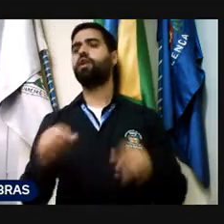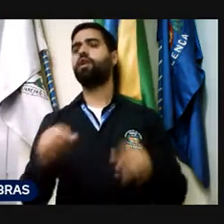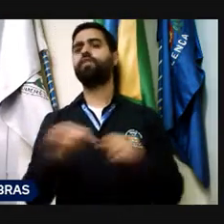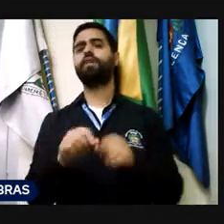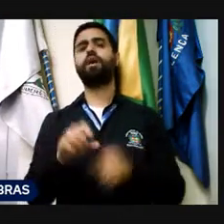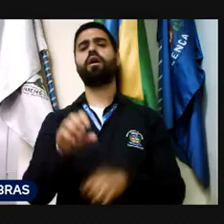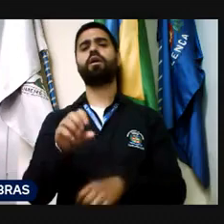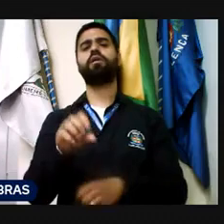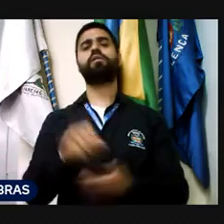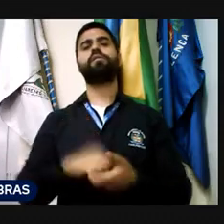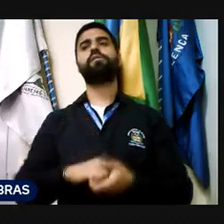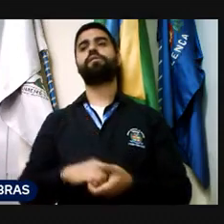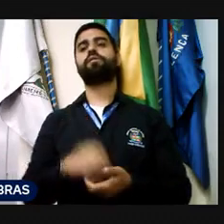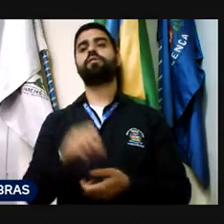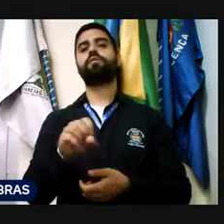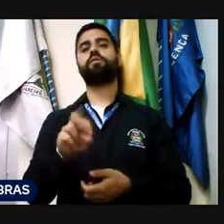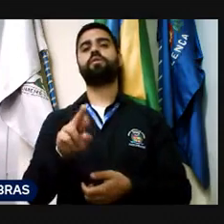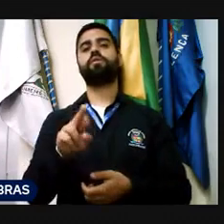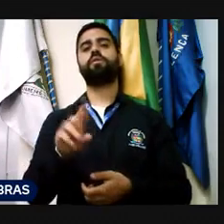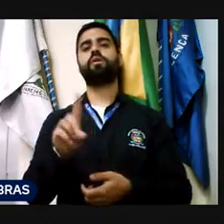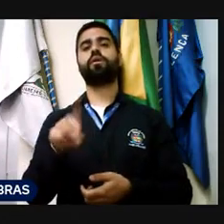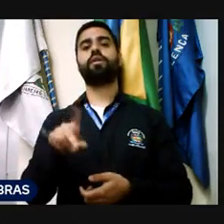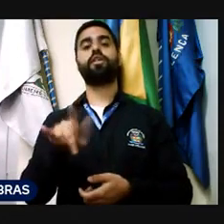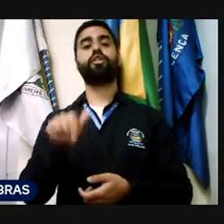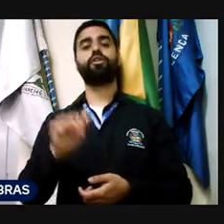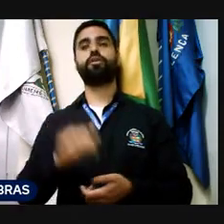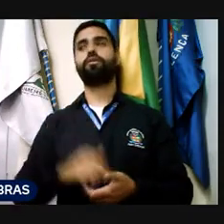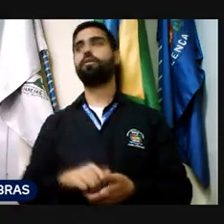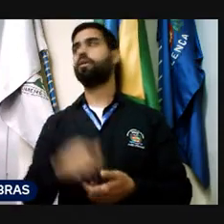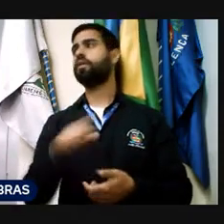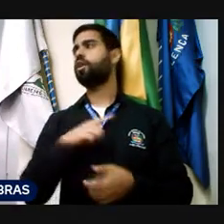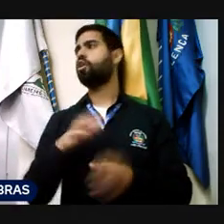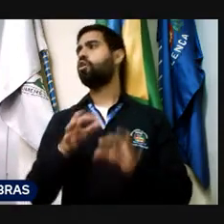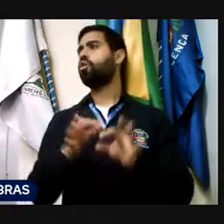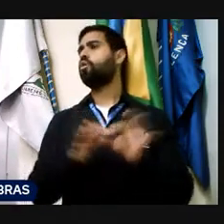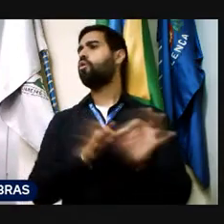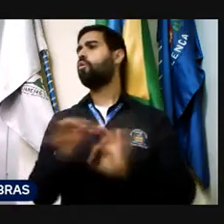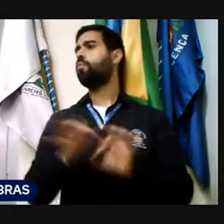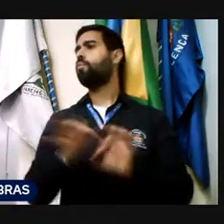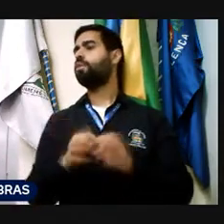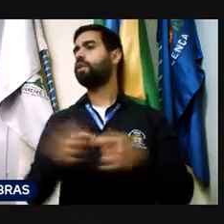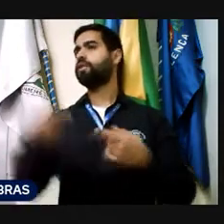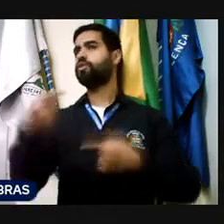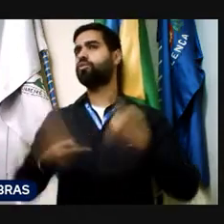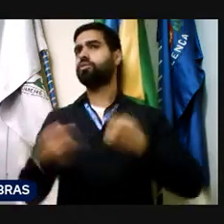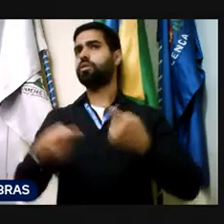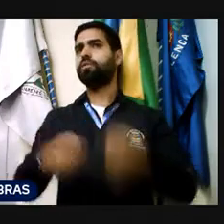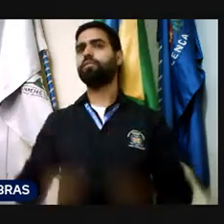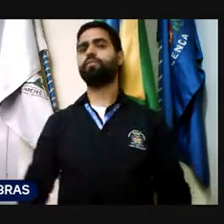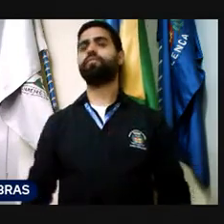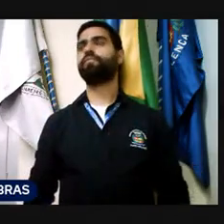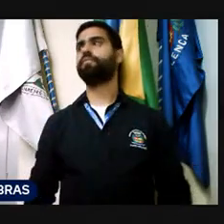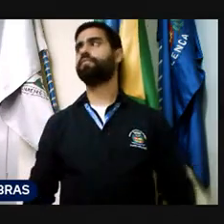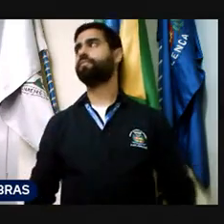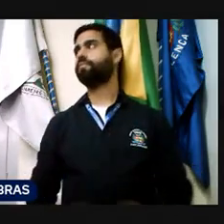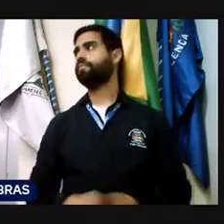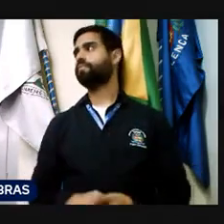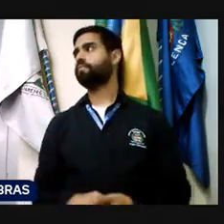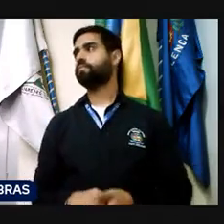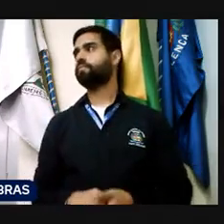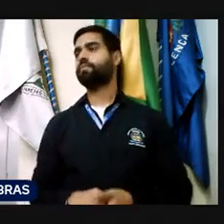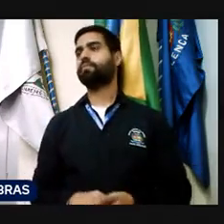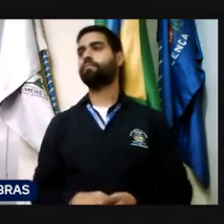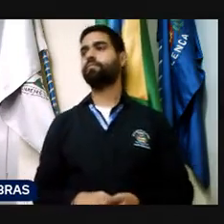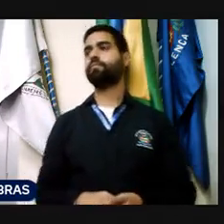a ordem do dia. Temos um projeto em discussão. Para isso, eu peço à